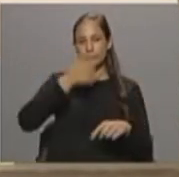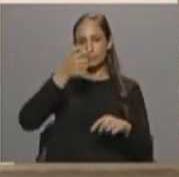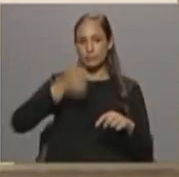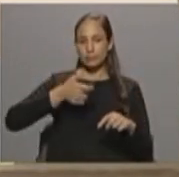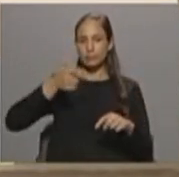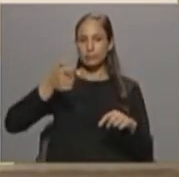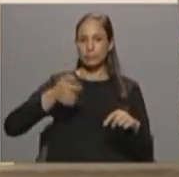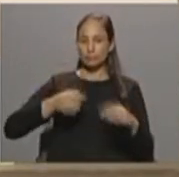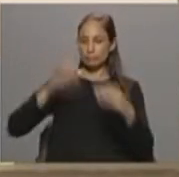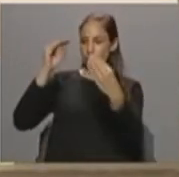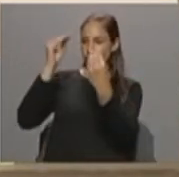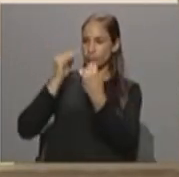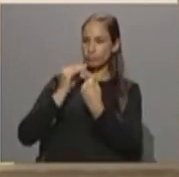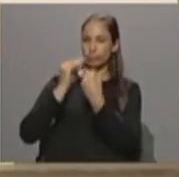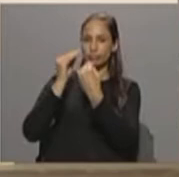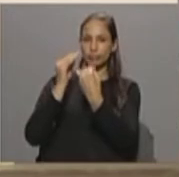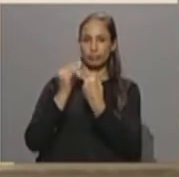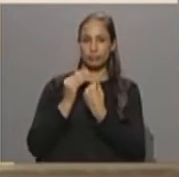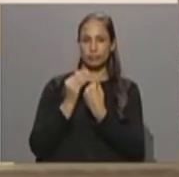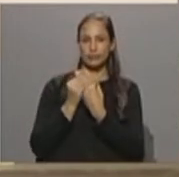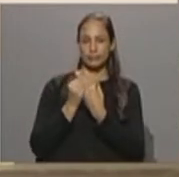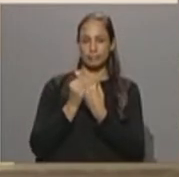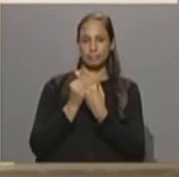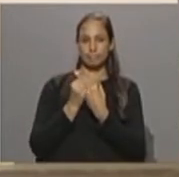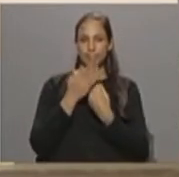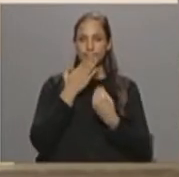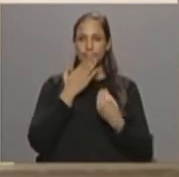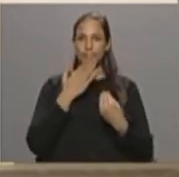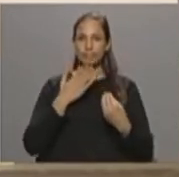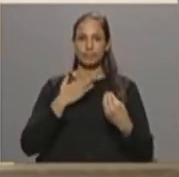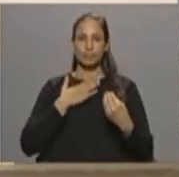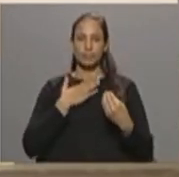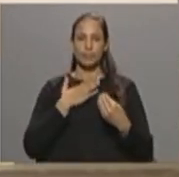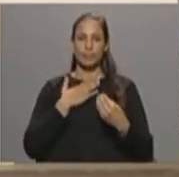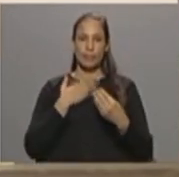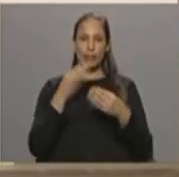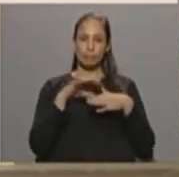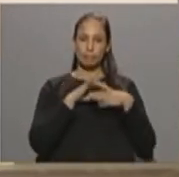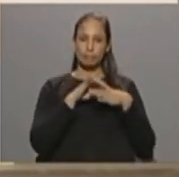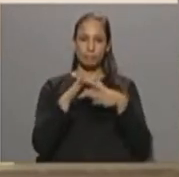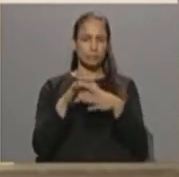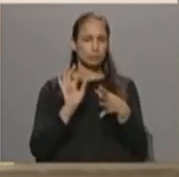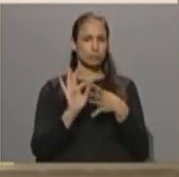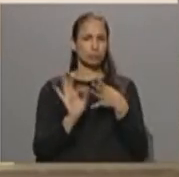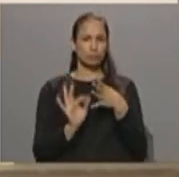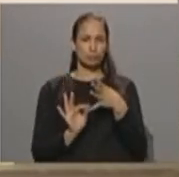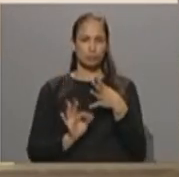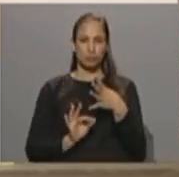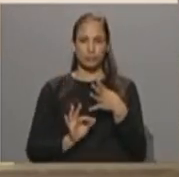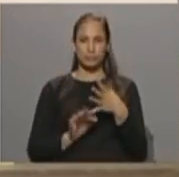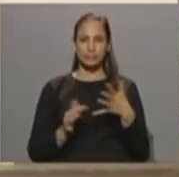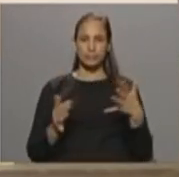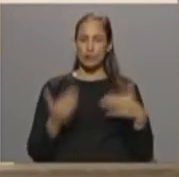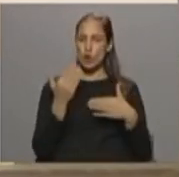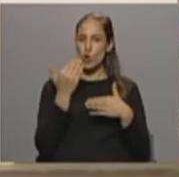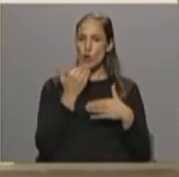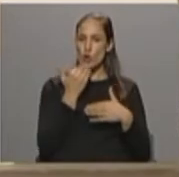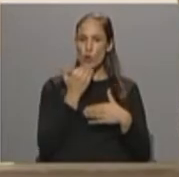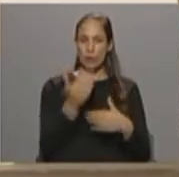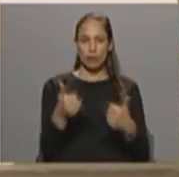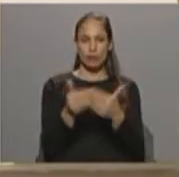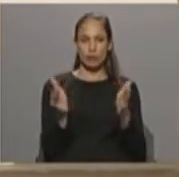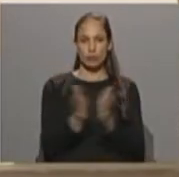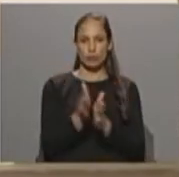educadores, foram os nossos mentores em todos os aspectos. Portanto, vai o nosso muito obrigado a todos os